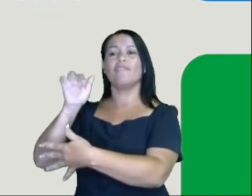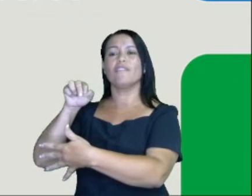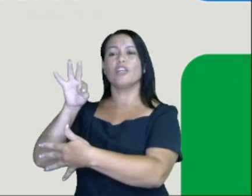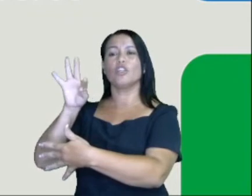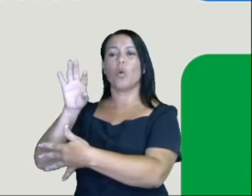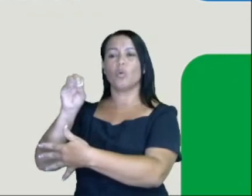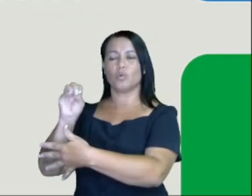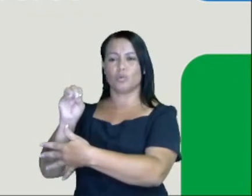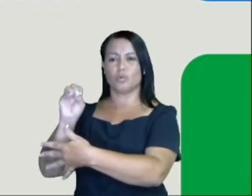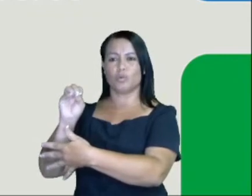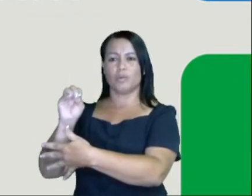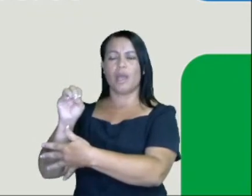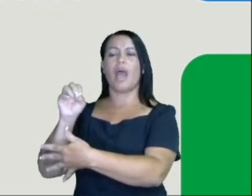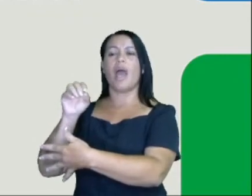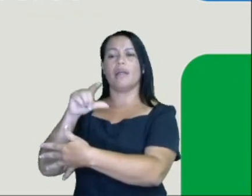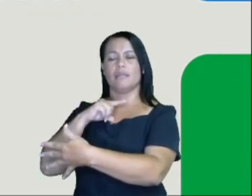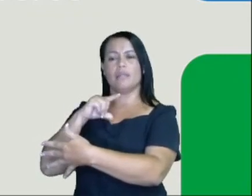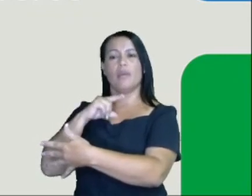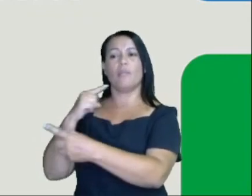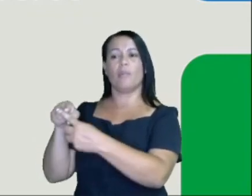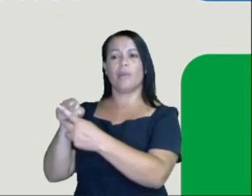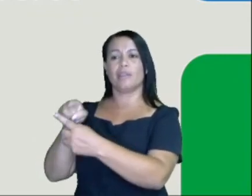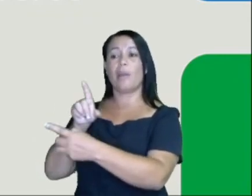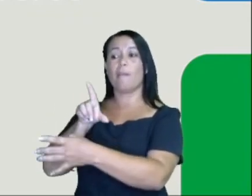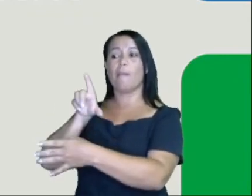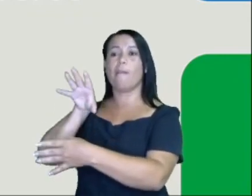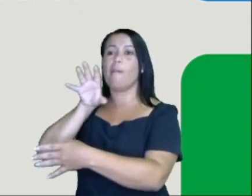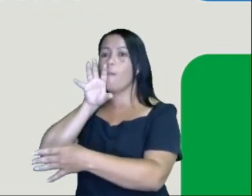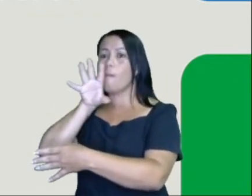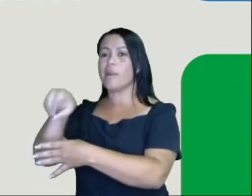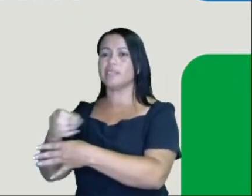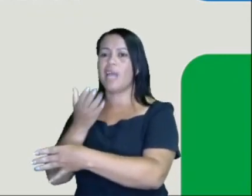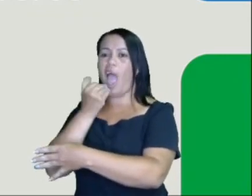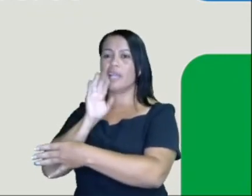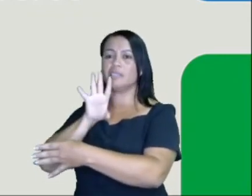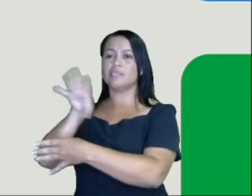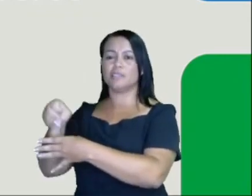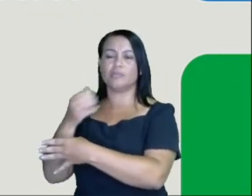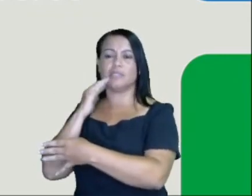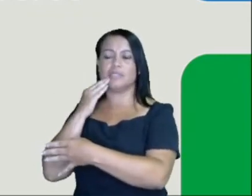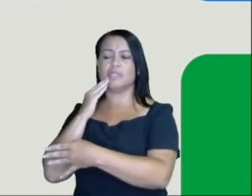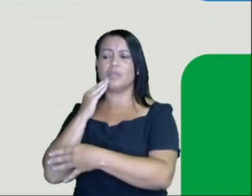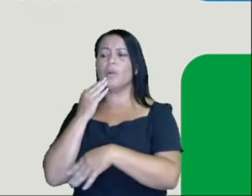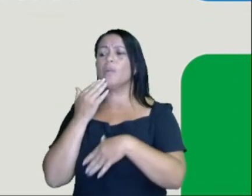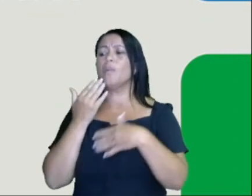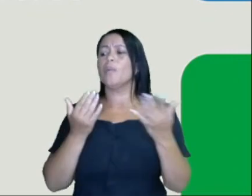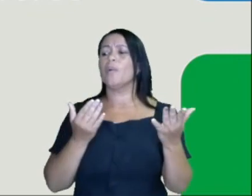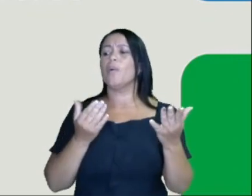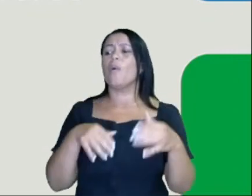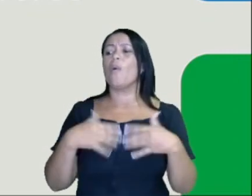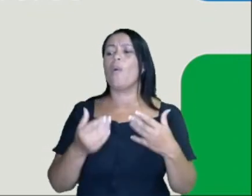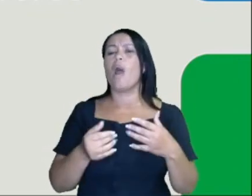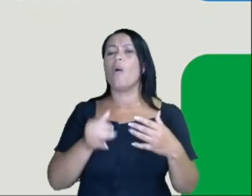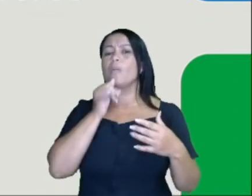uma relação de predatismo. E qual relação se enquadra